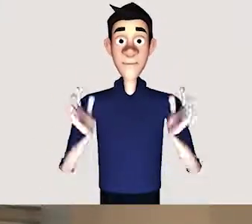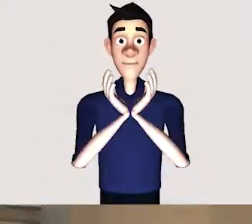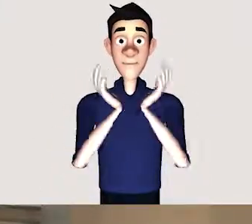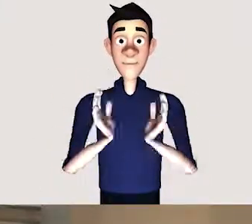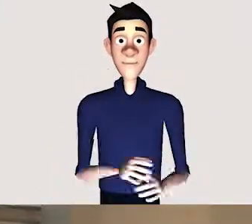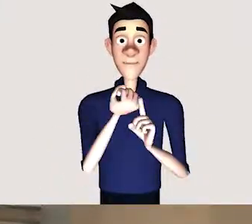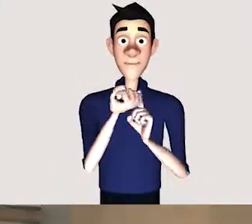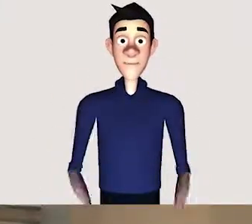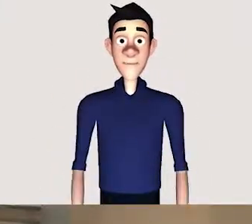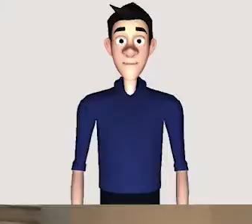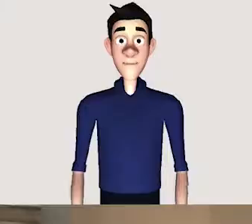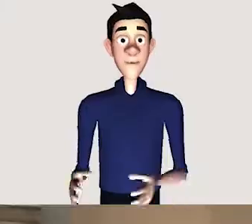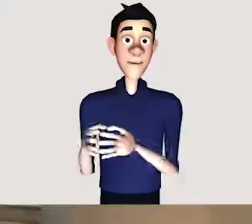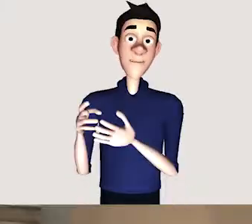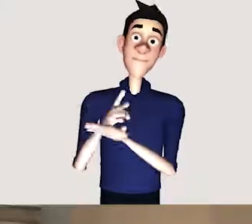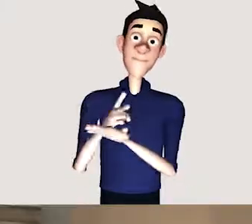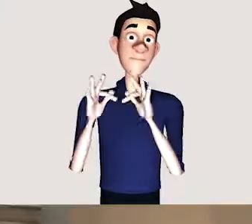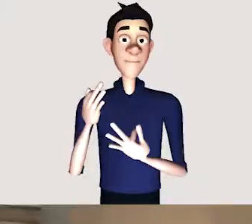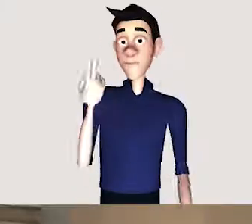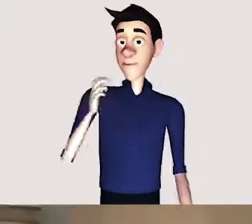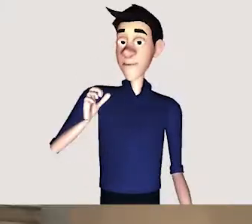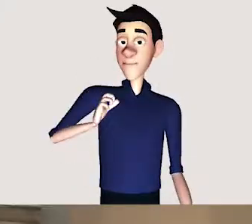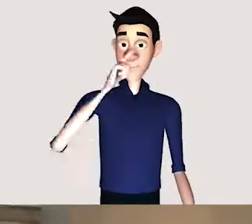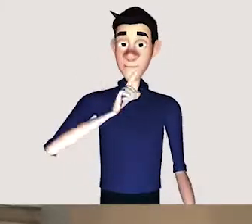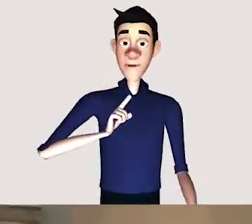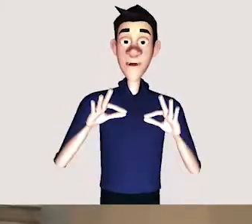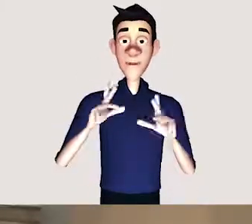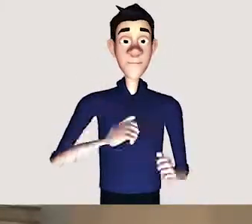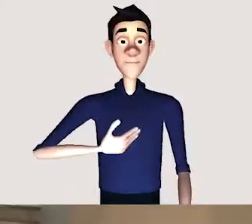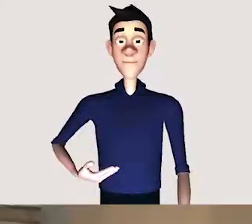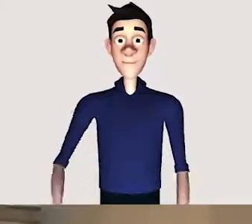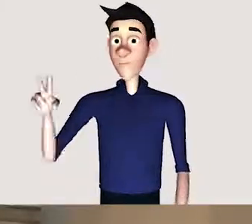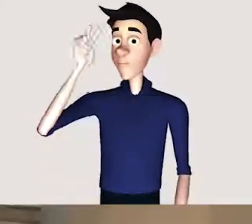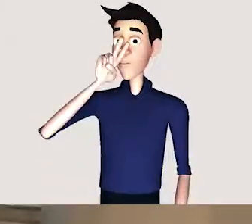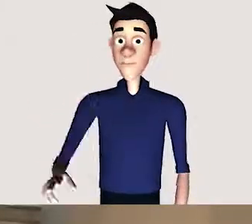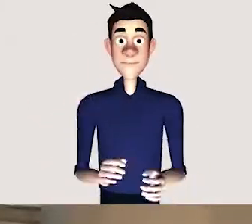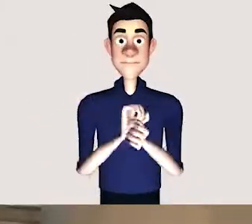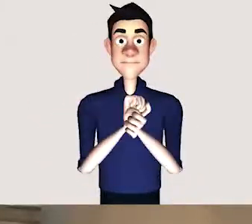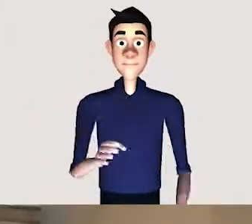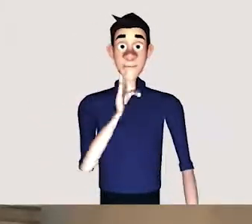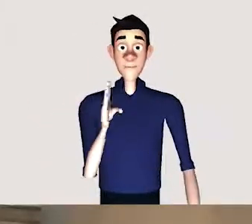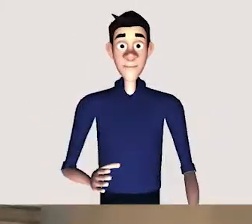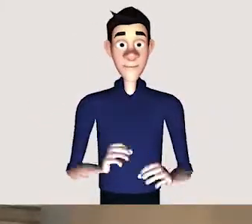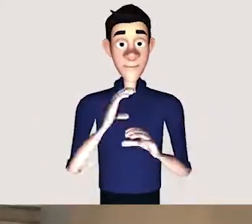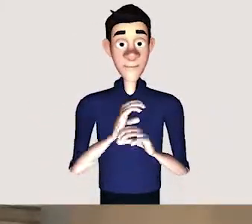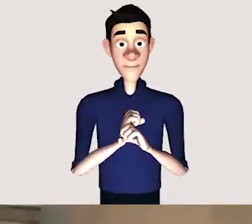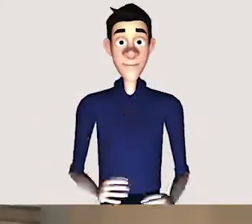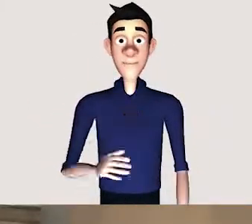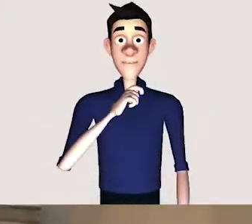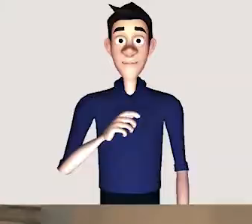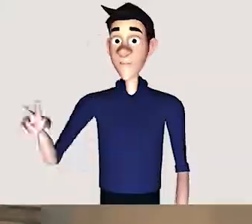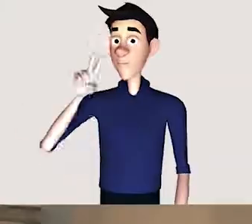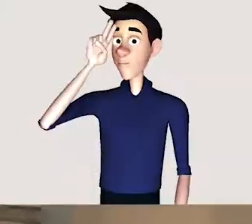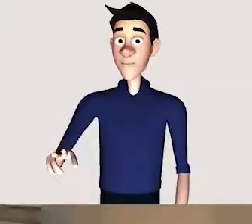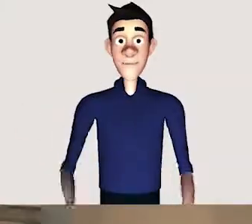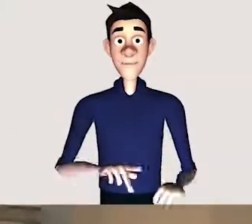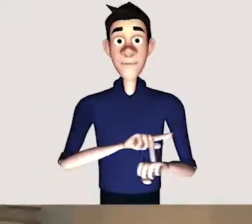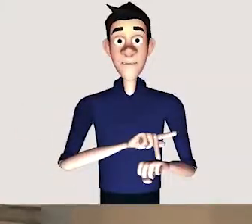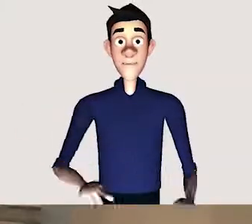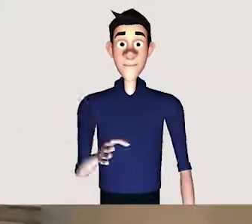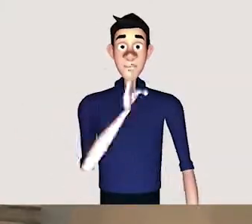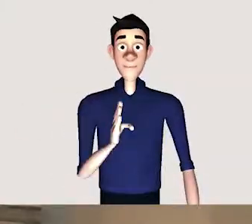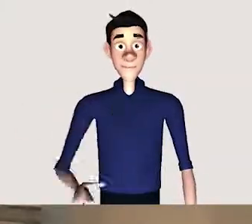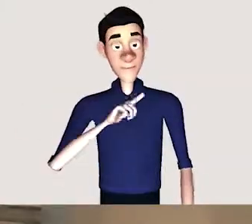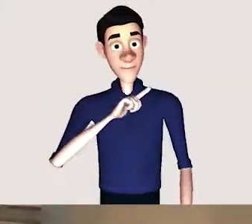Brasil que têm esse tipo de atuação, nós vamos encontrar ali apenas as referências a determinados grupos